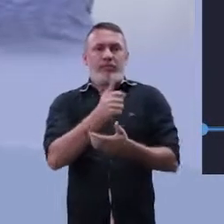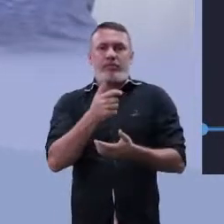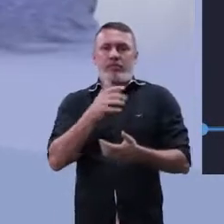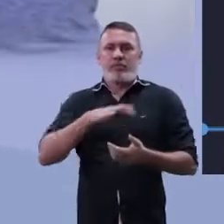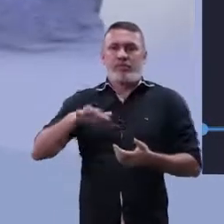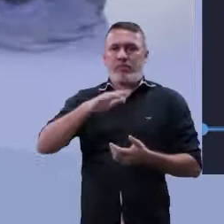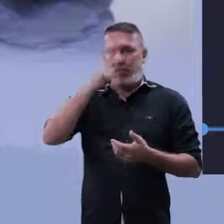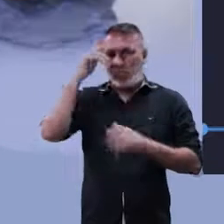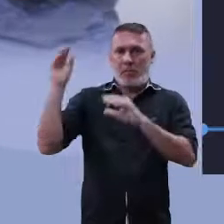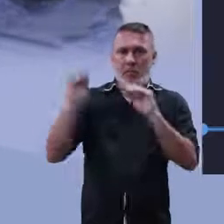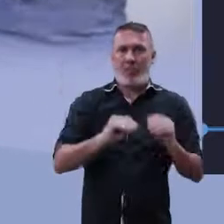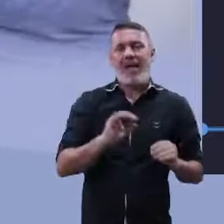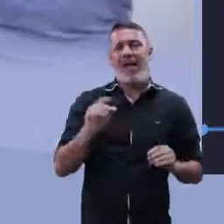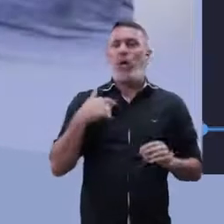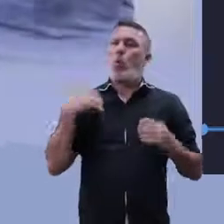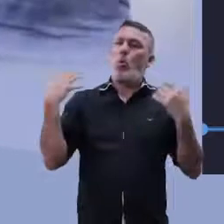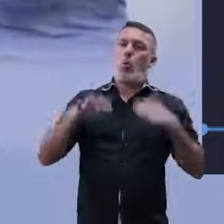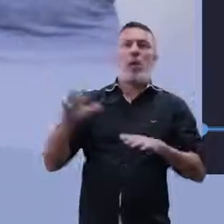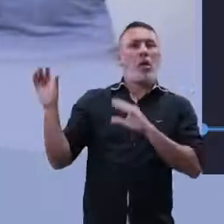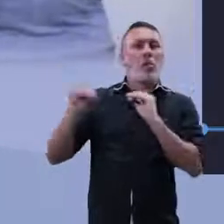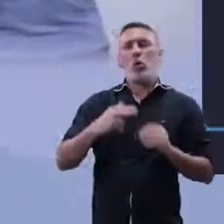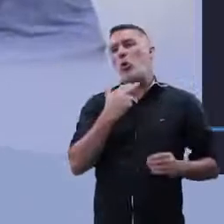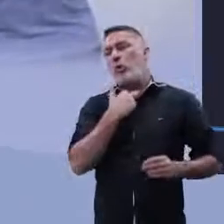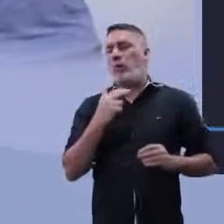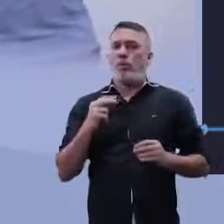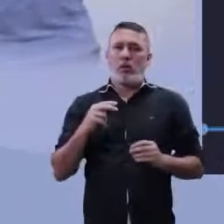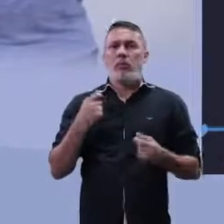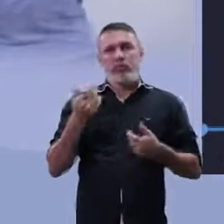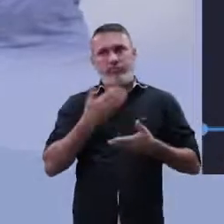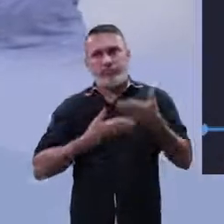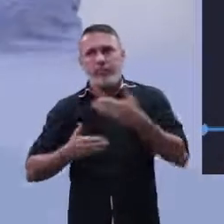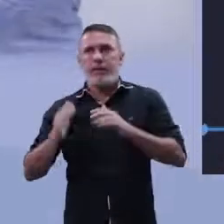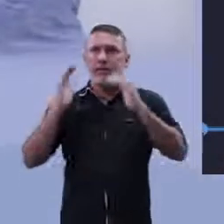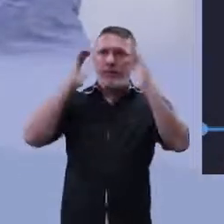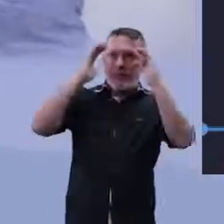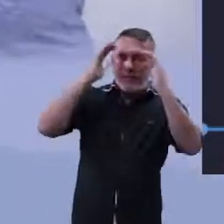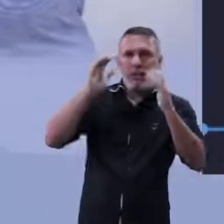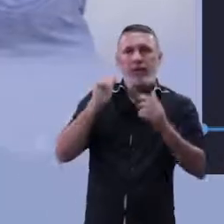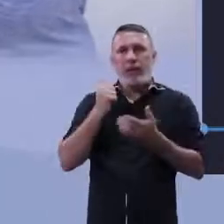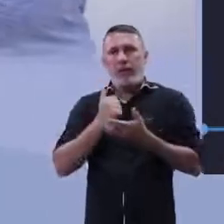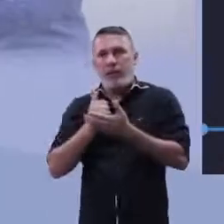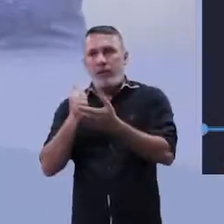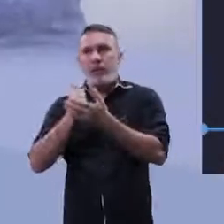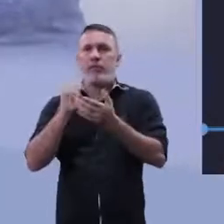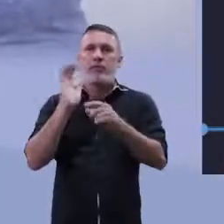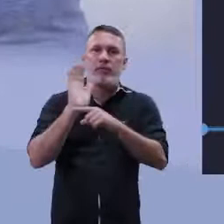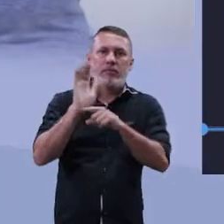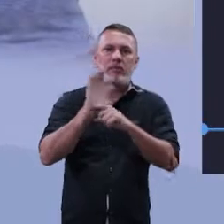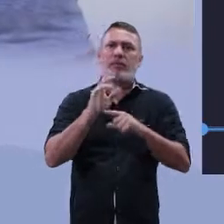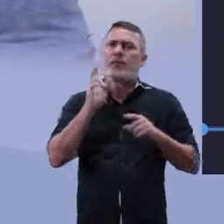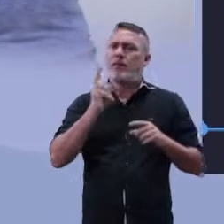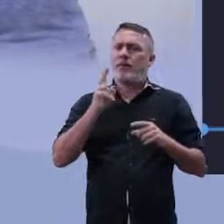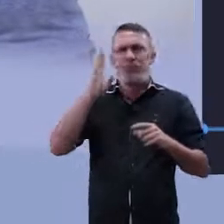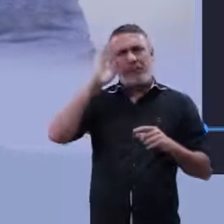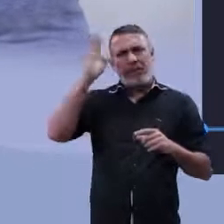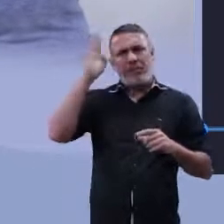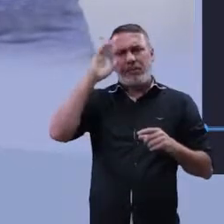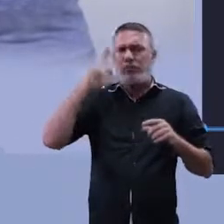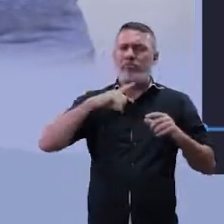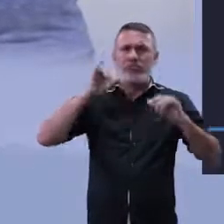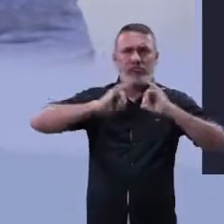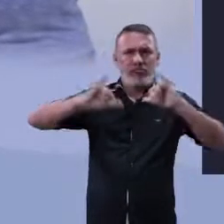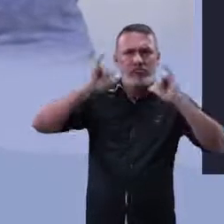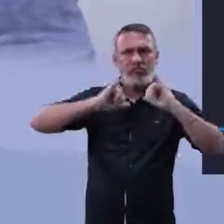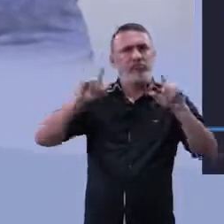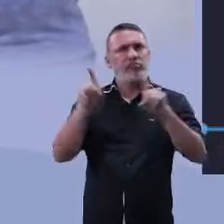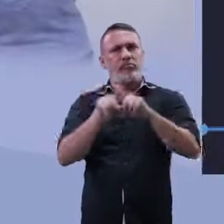eles. Então, não é simplesmente falar, não quero vocês aqui, não. Nós temos que trabalhar com respeito e assistência. Ideais que devem ser divulgados por